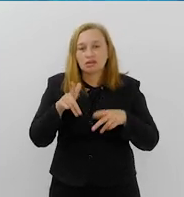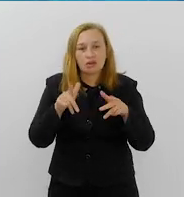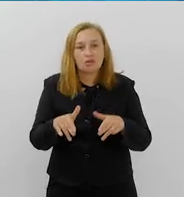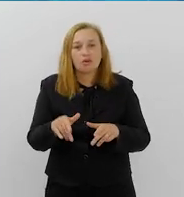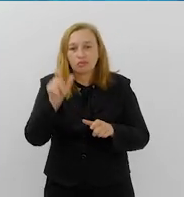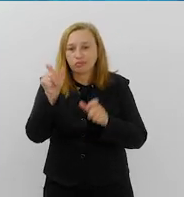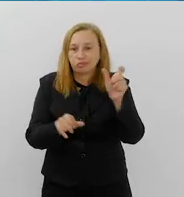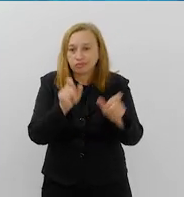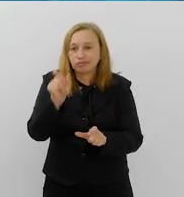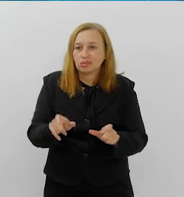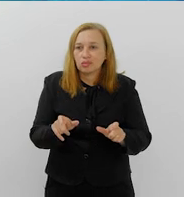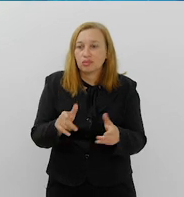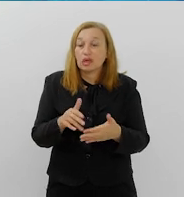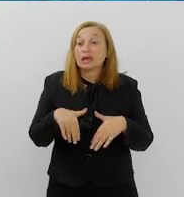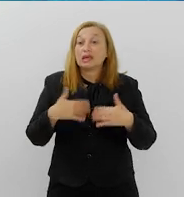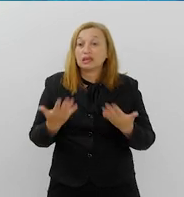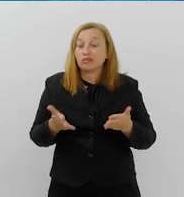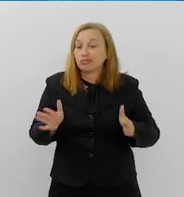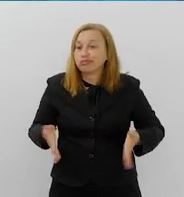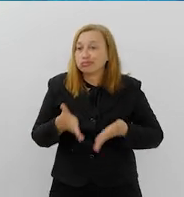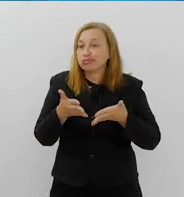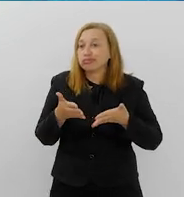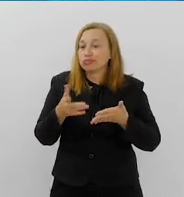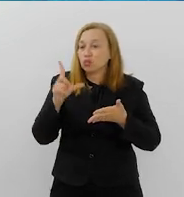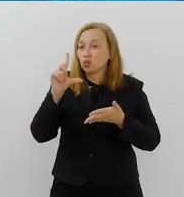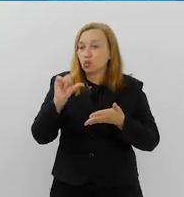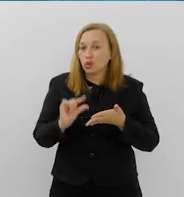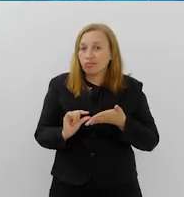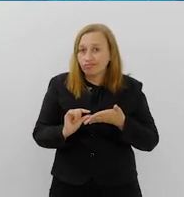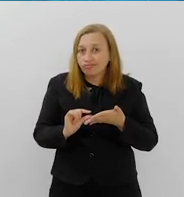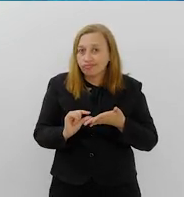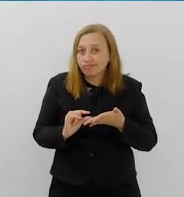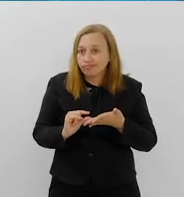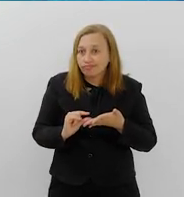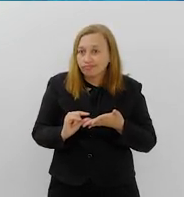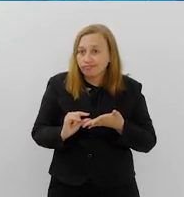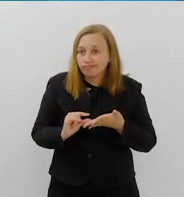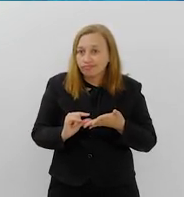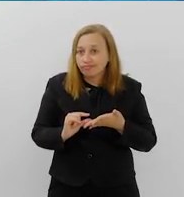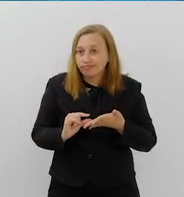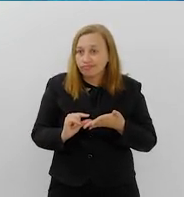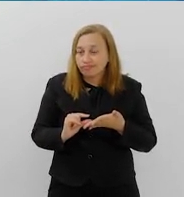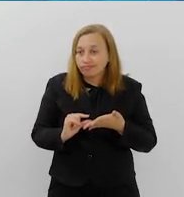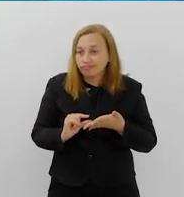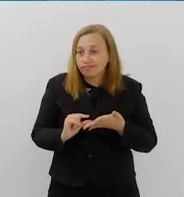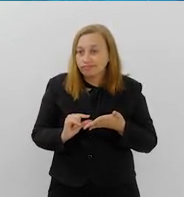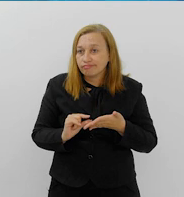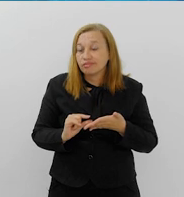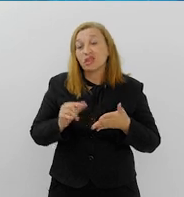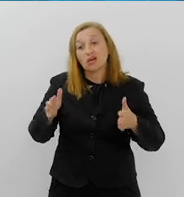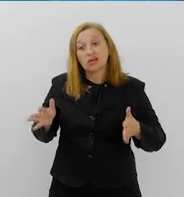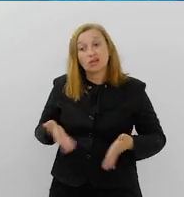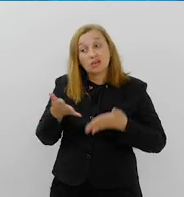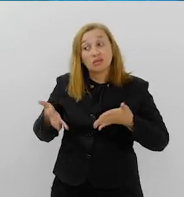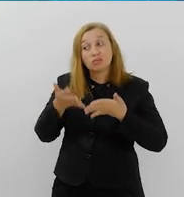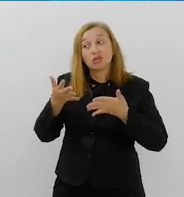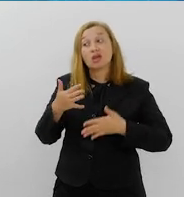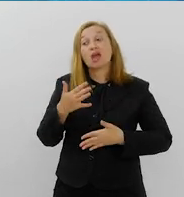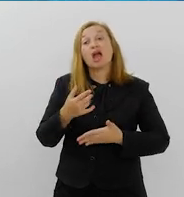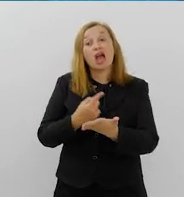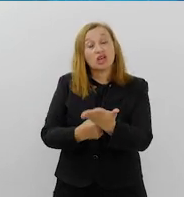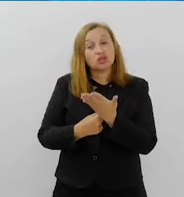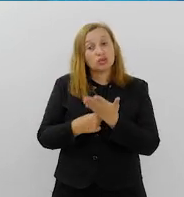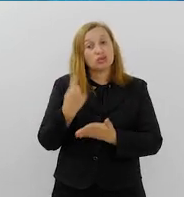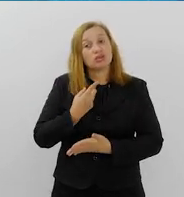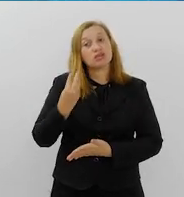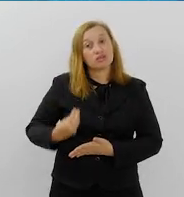com as mesmas pessoas, então os estímulos diminuem muito. E os estímulos que enriquecem, né, a